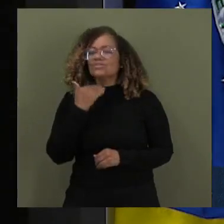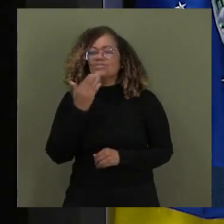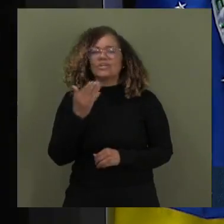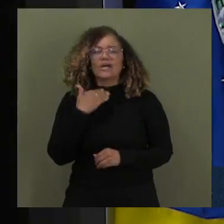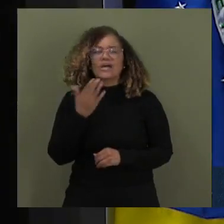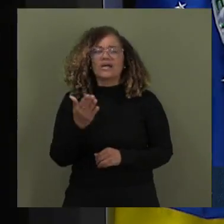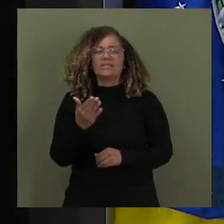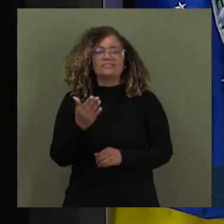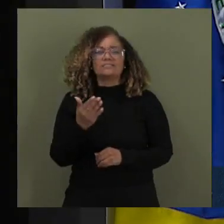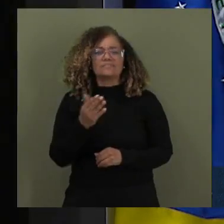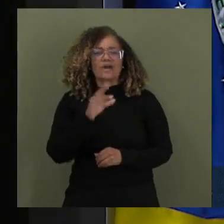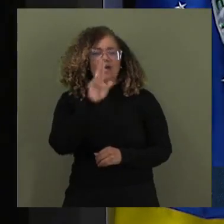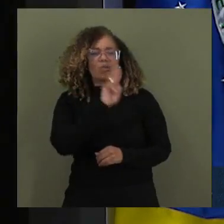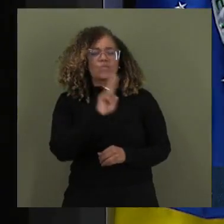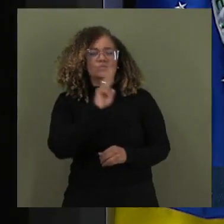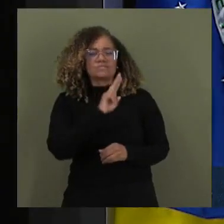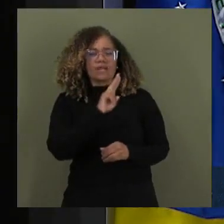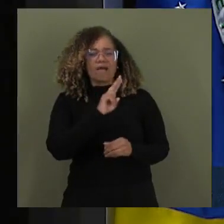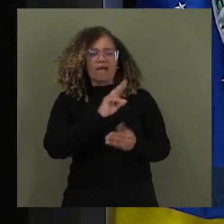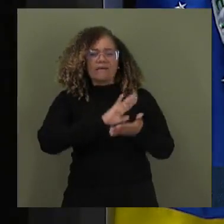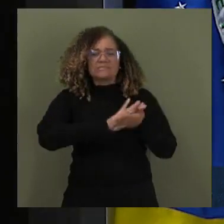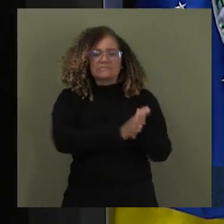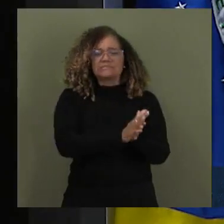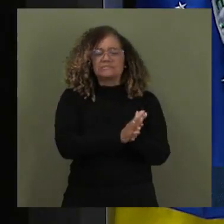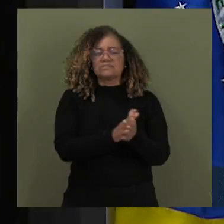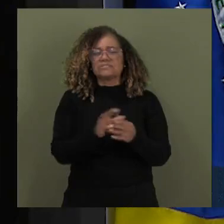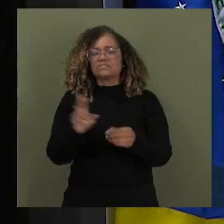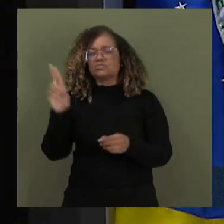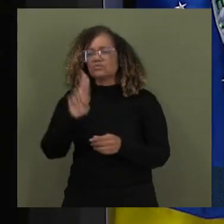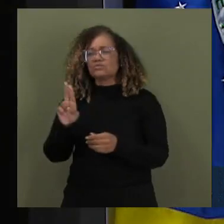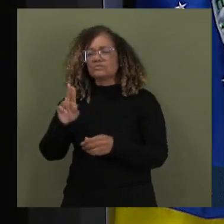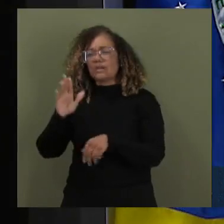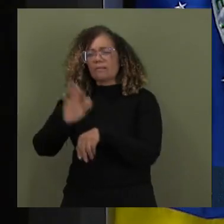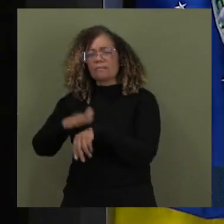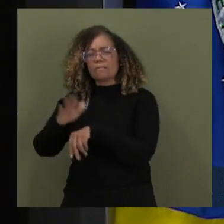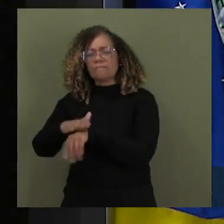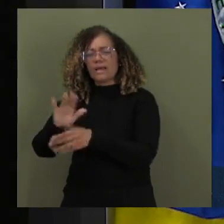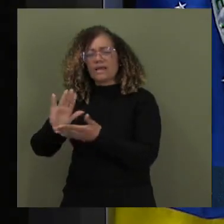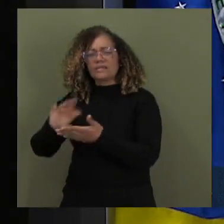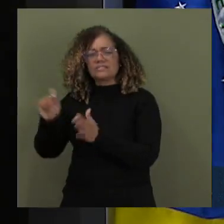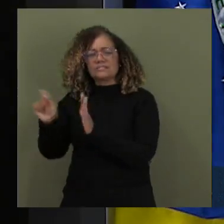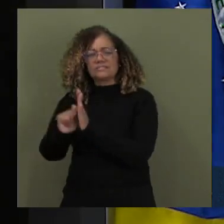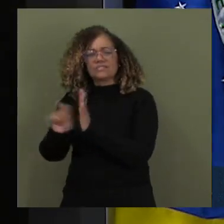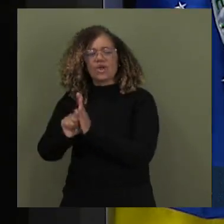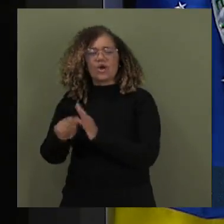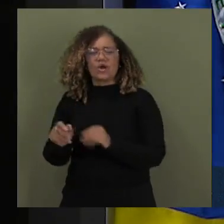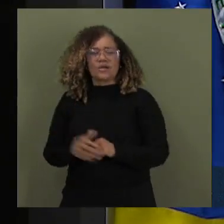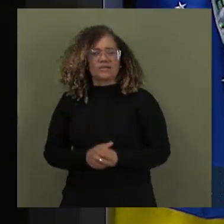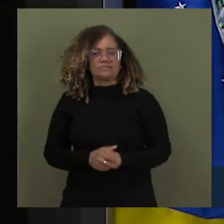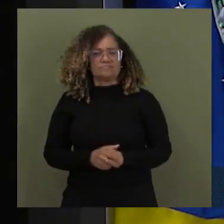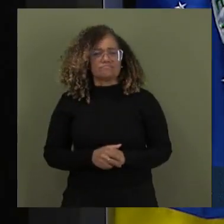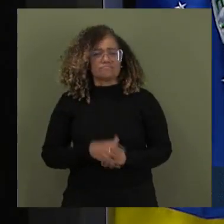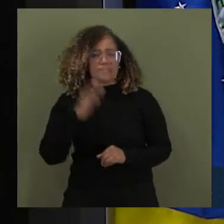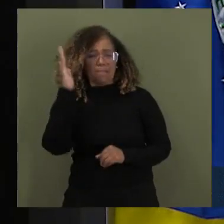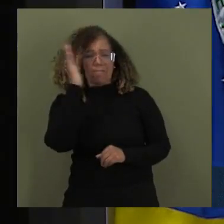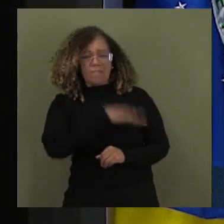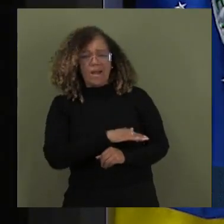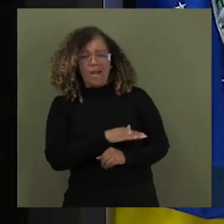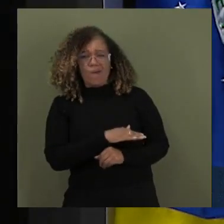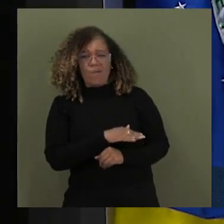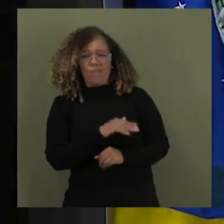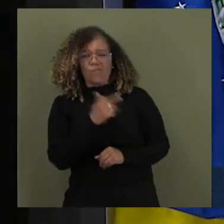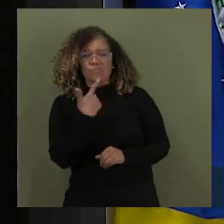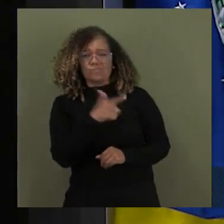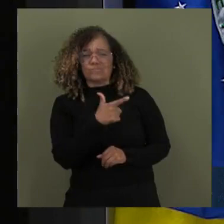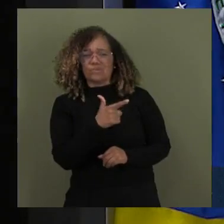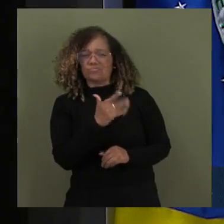mais droga. A droga é um mal. E com o mal não pode haver